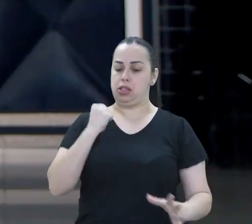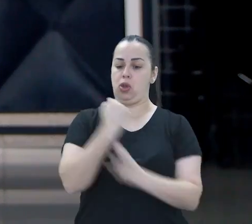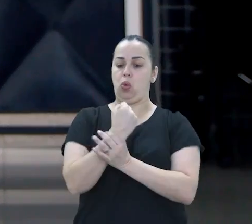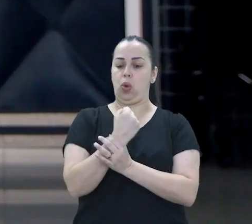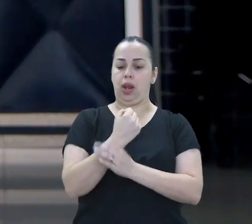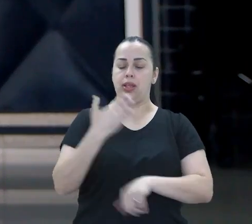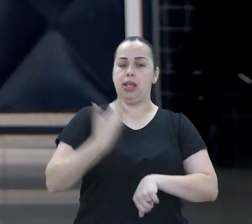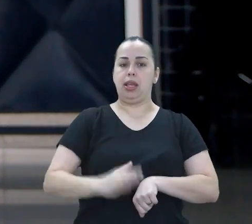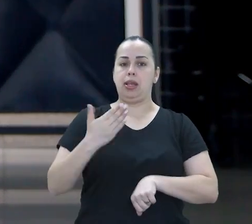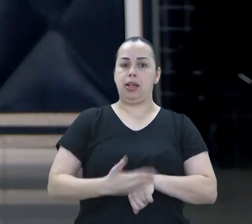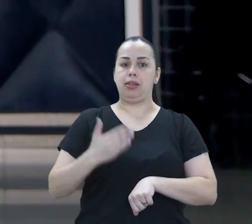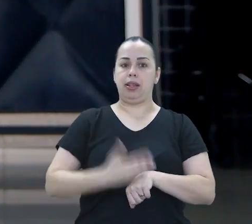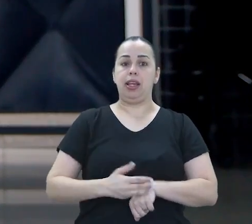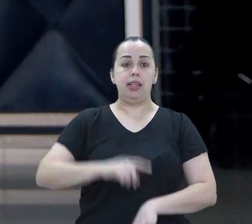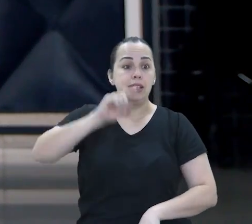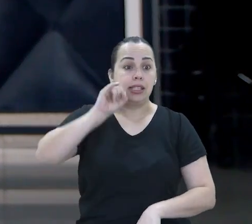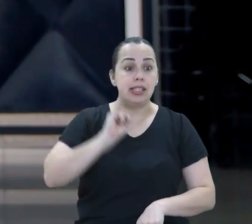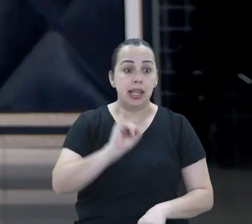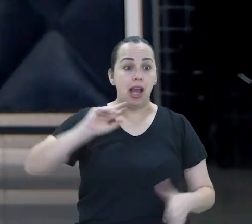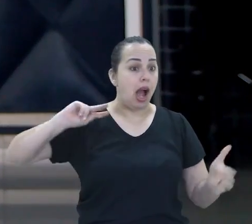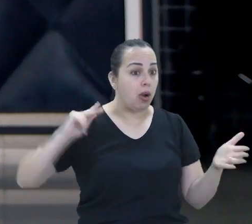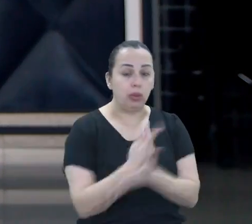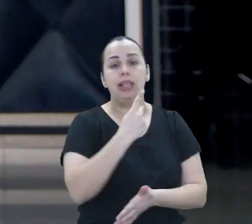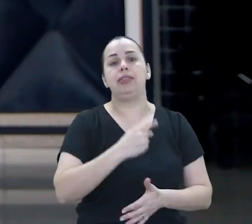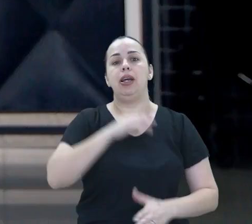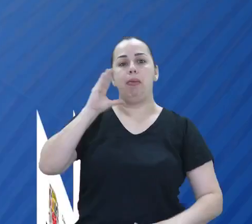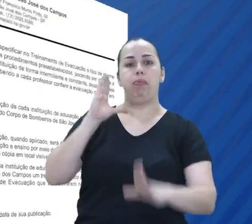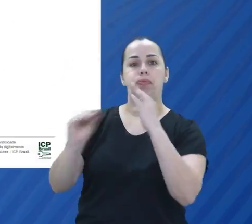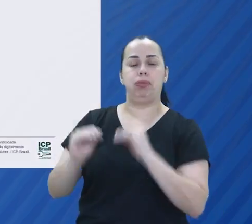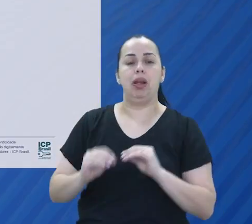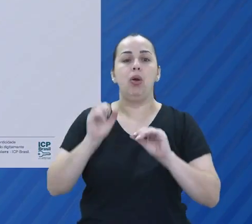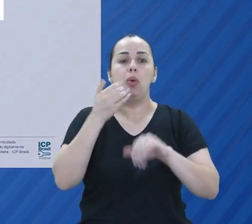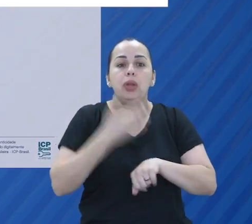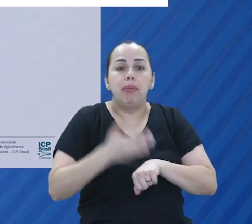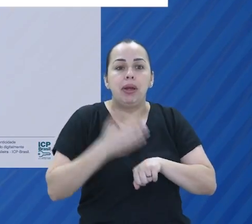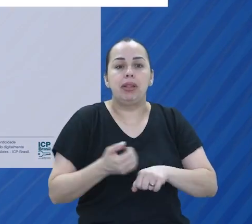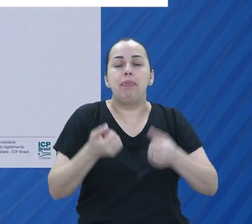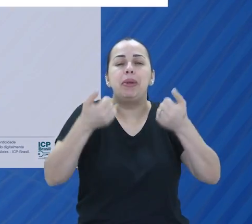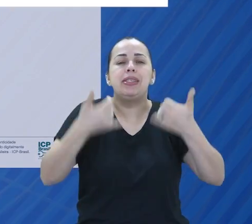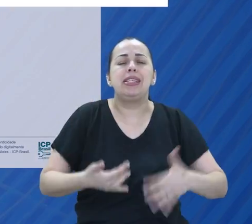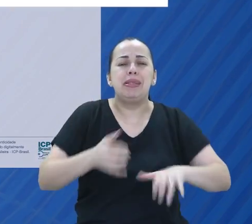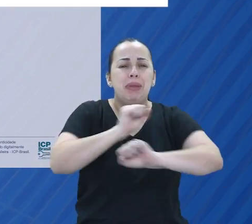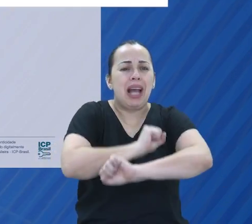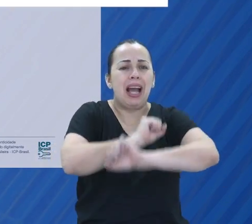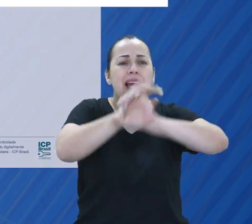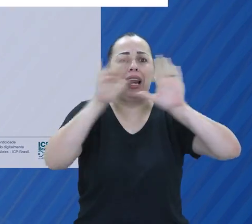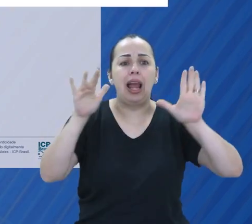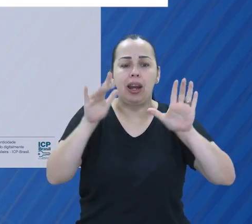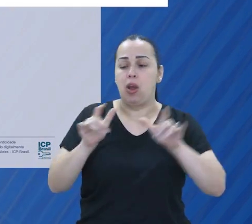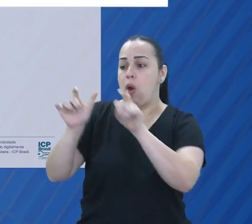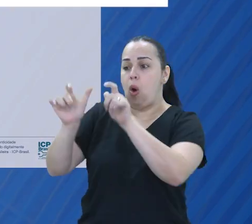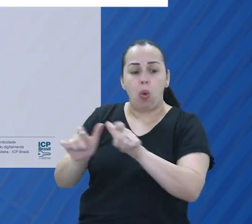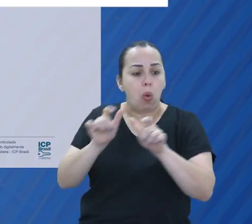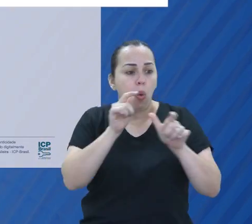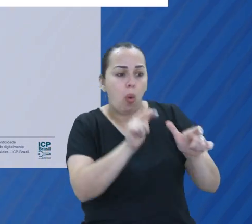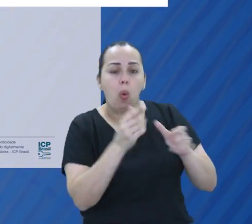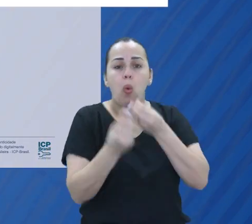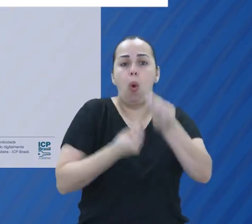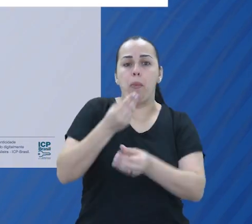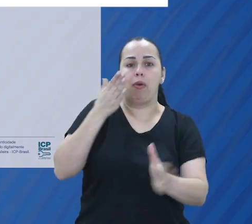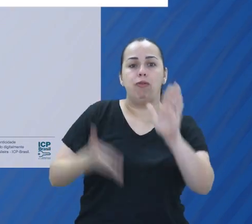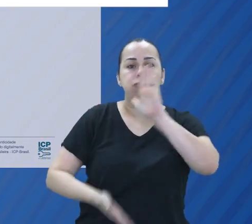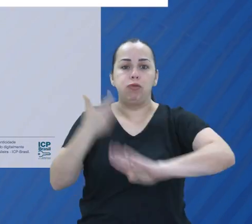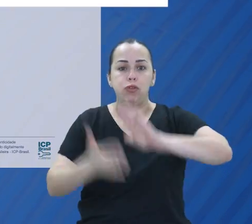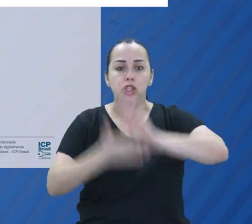de segurança que devem ser adotados em situações de emergência. O treinamento deve indicar de forma clara as rotas de fuga de